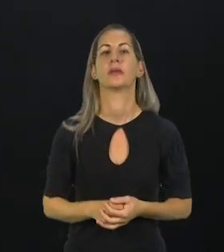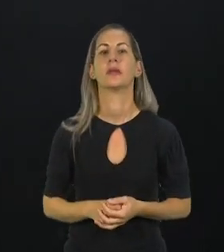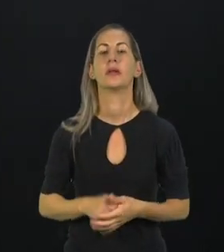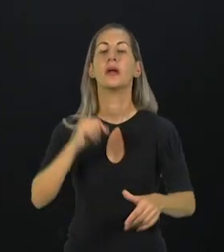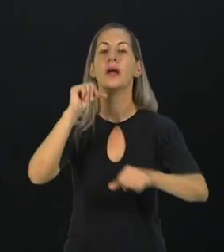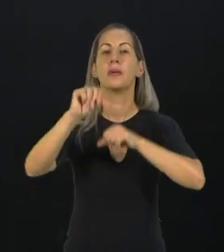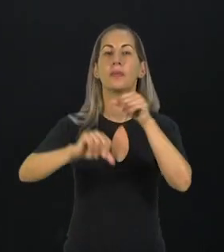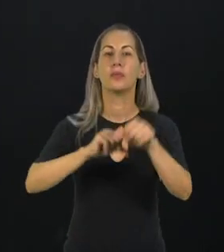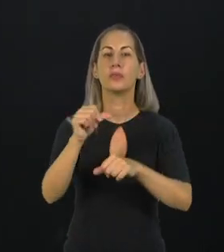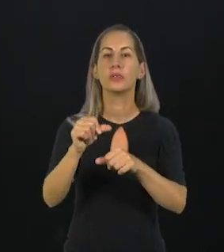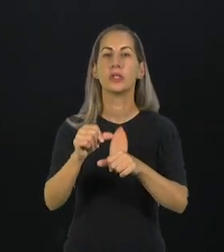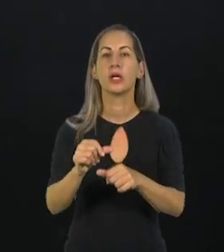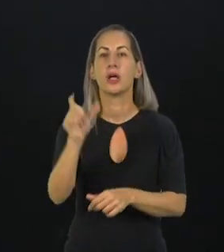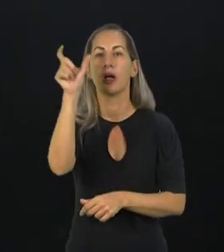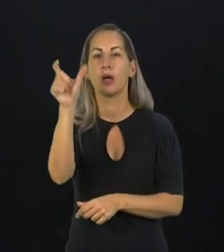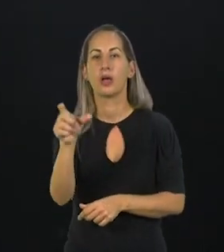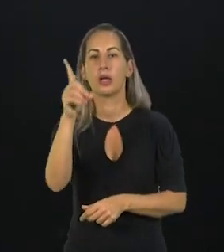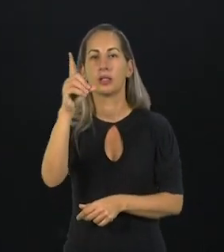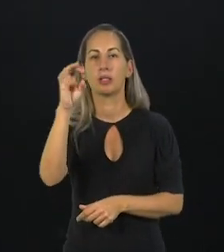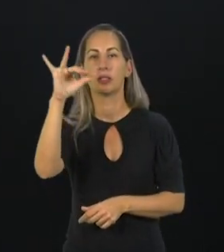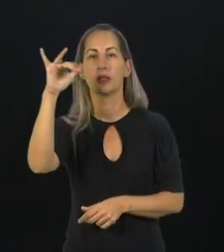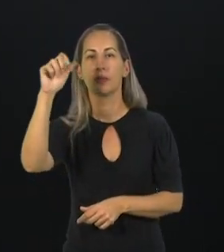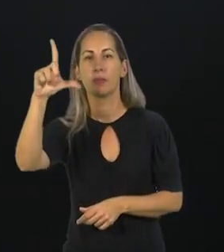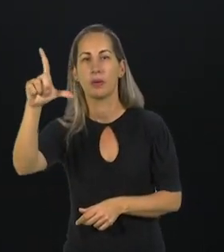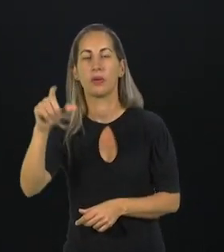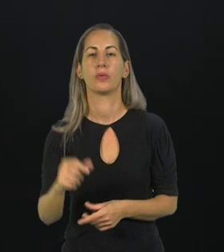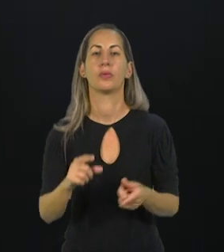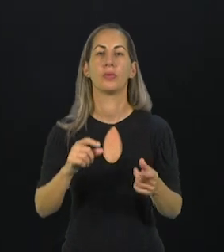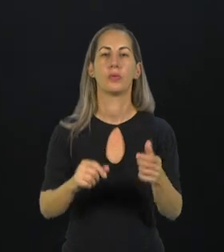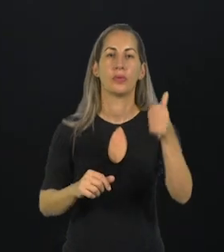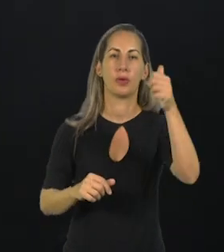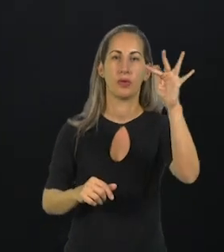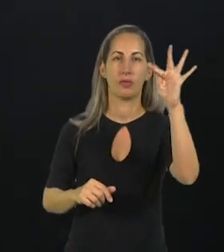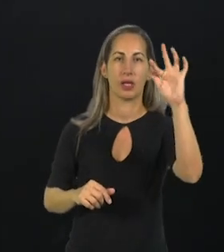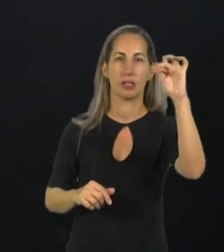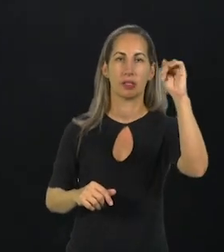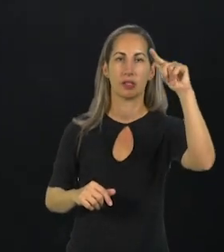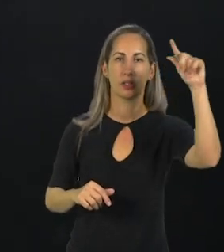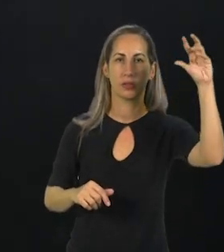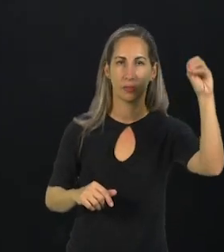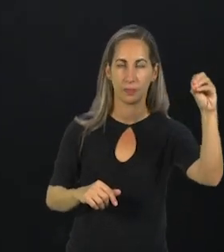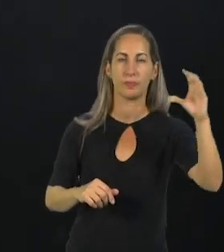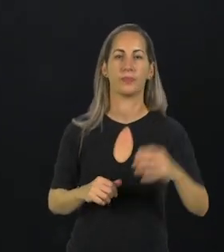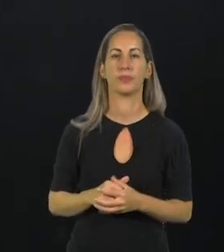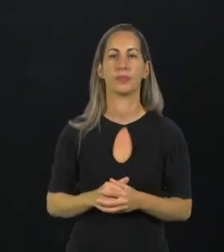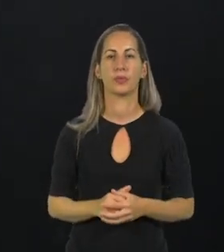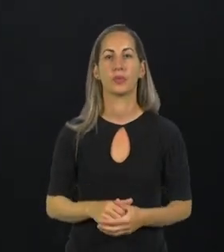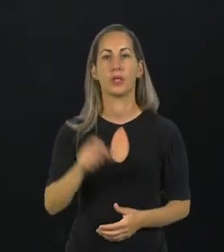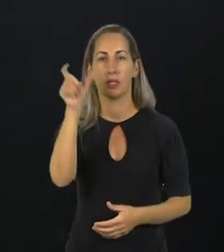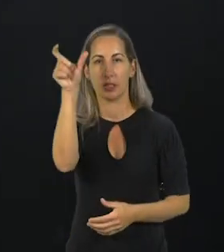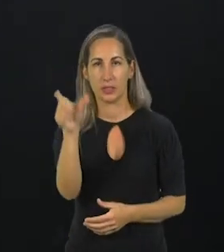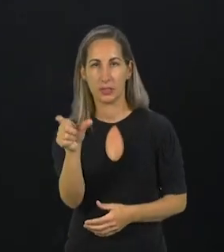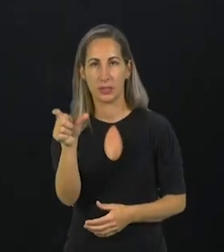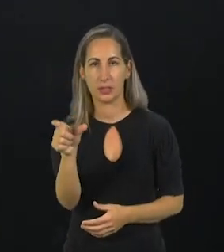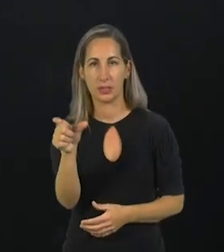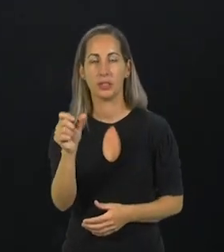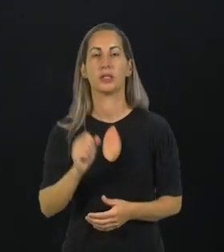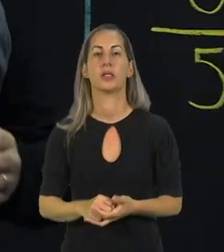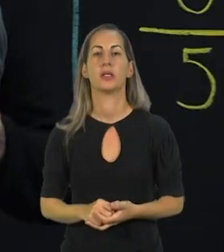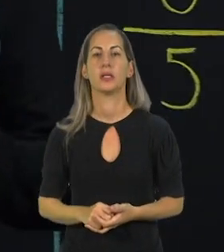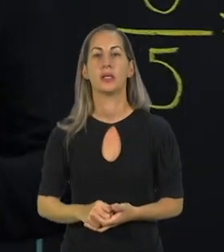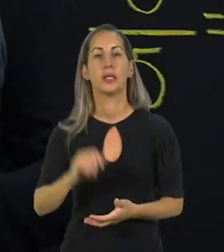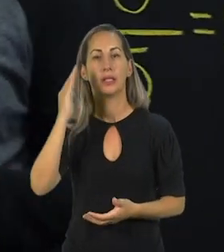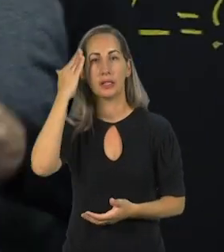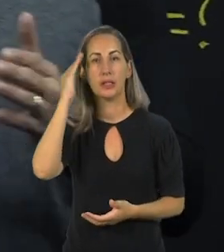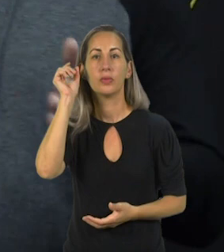a transformação de um número decimal em uma fração. Gente, o número decimal, não se esqueçam que ele é